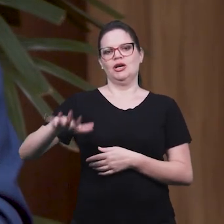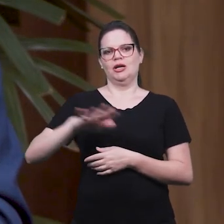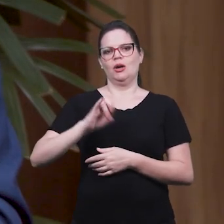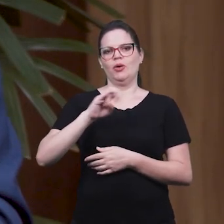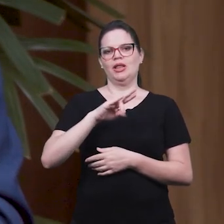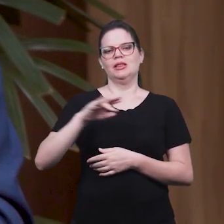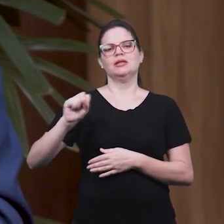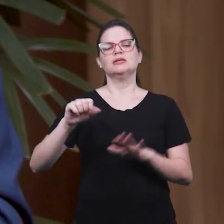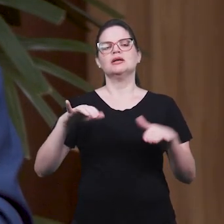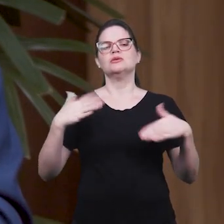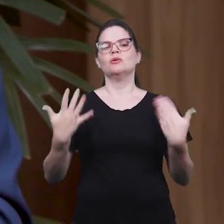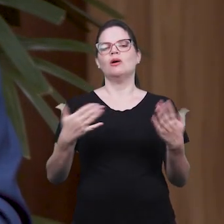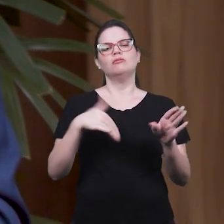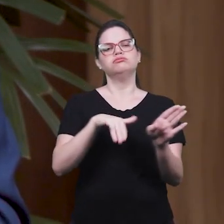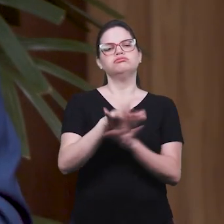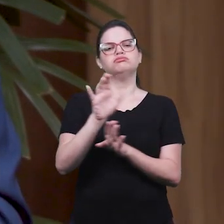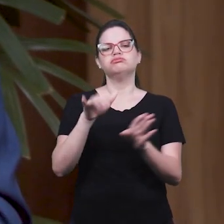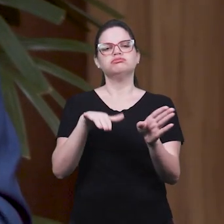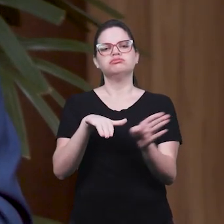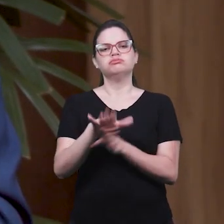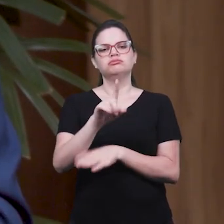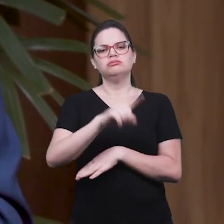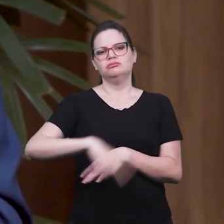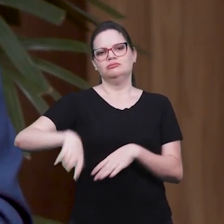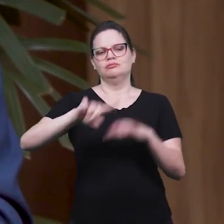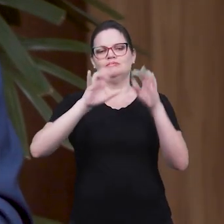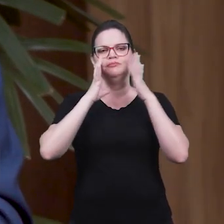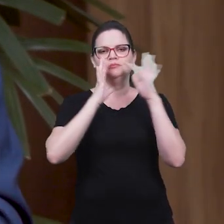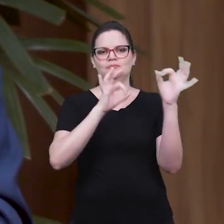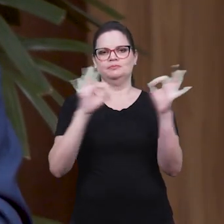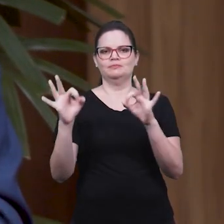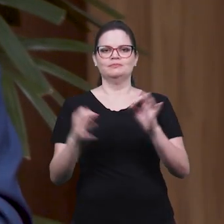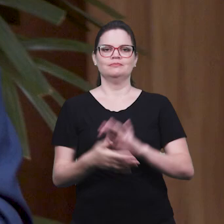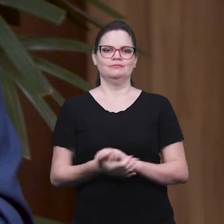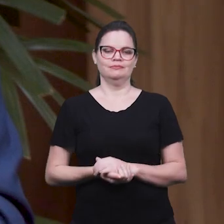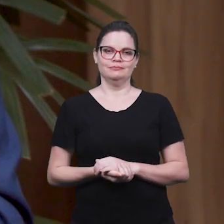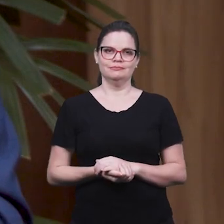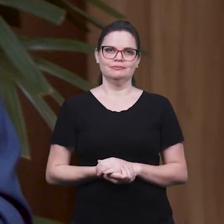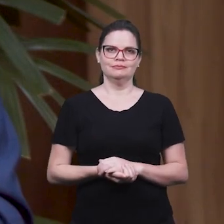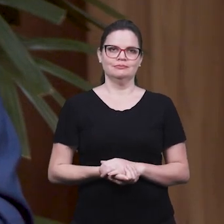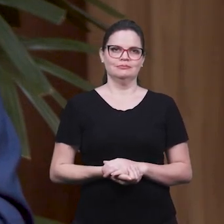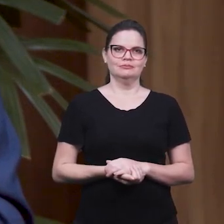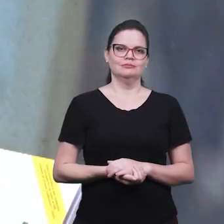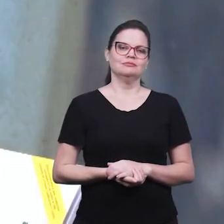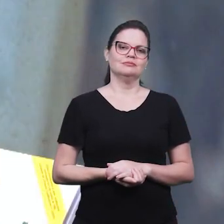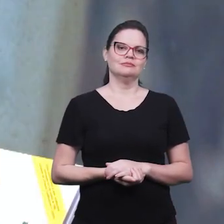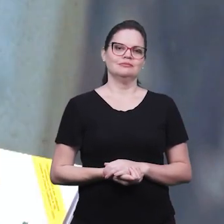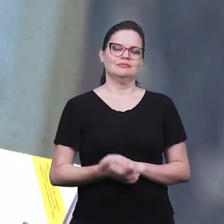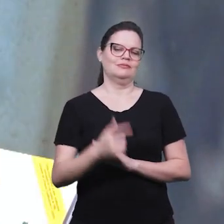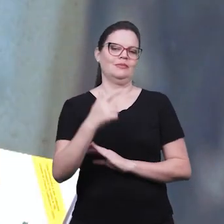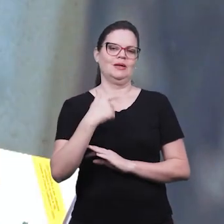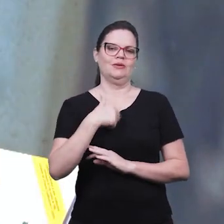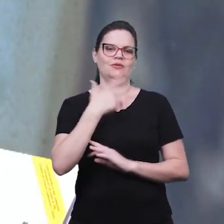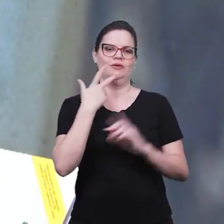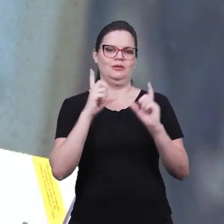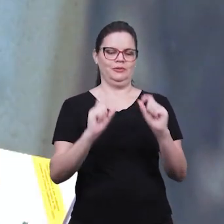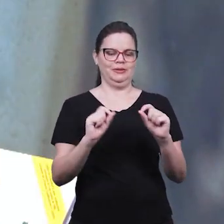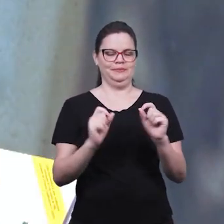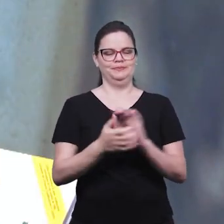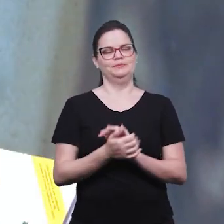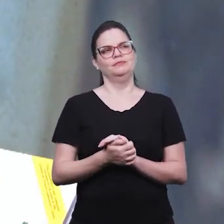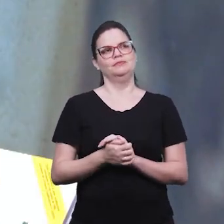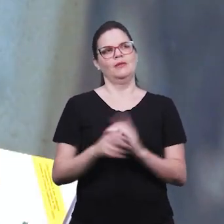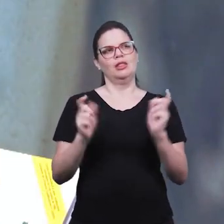ao regime geral de previdência. O que a senhora poderia, né, aconselhar, né, sugerir para essas pessoas? Bem, eu falo assim que